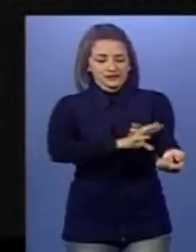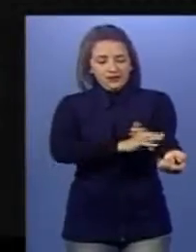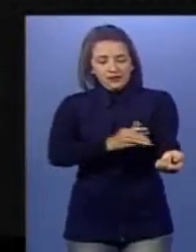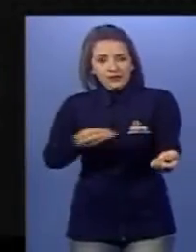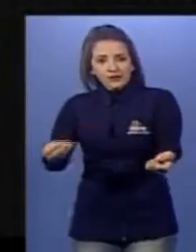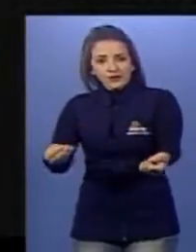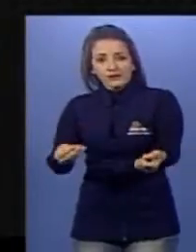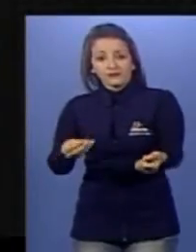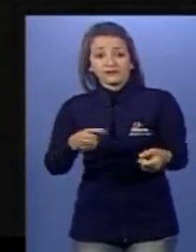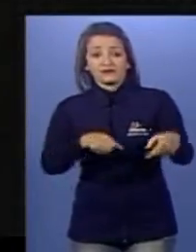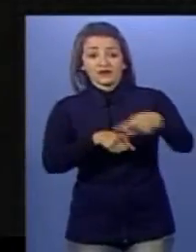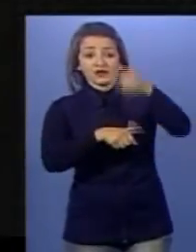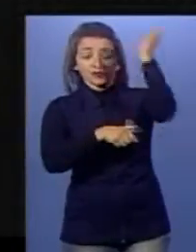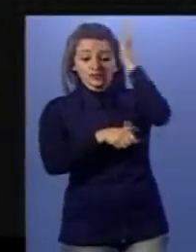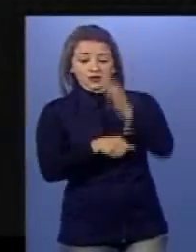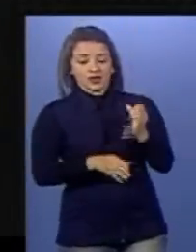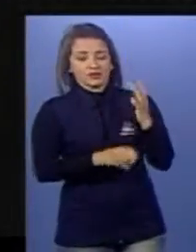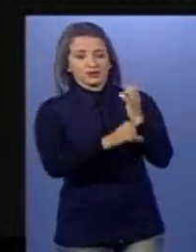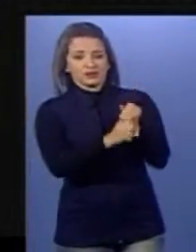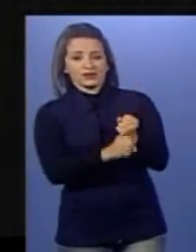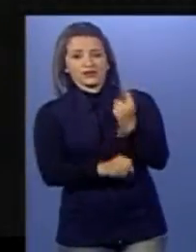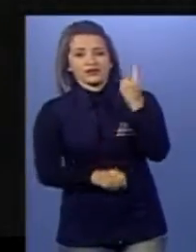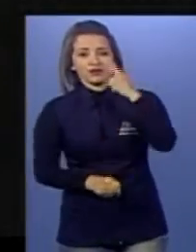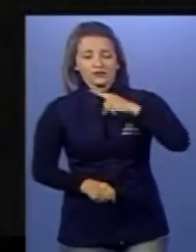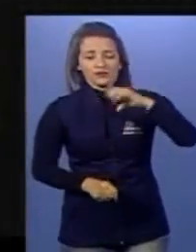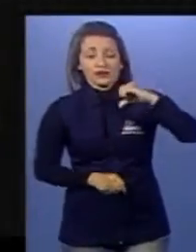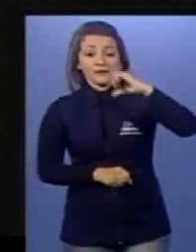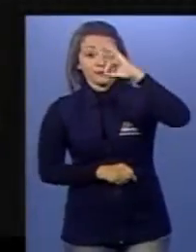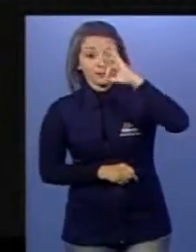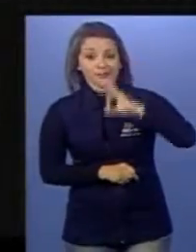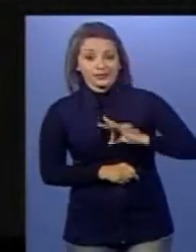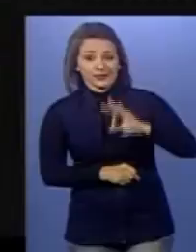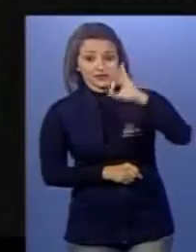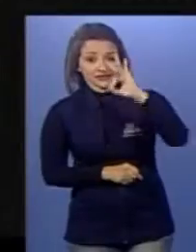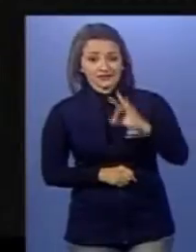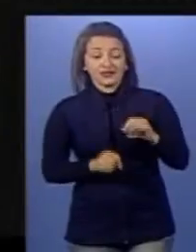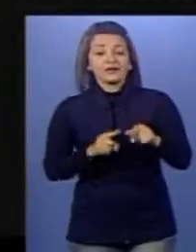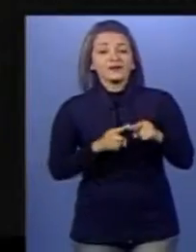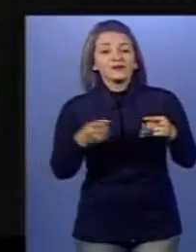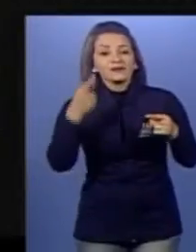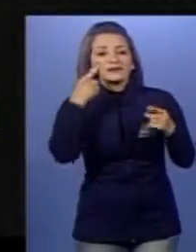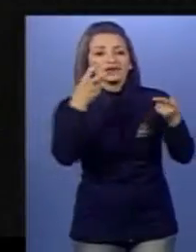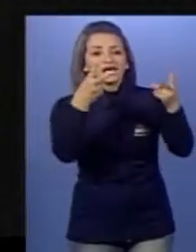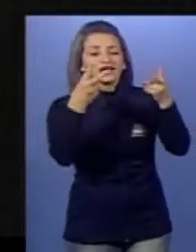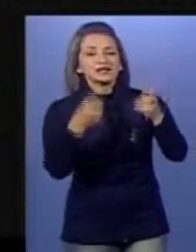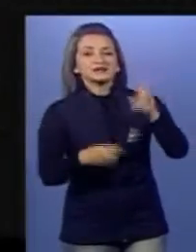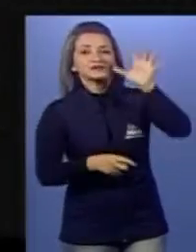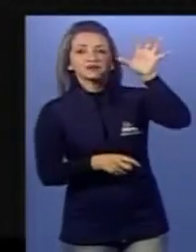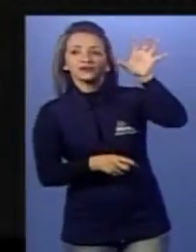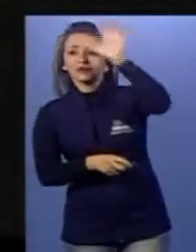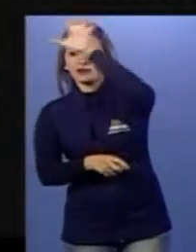no brasil a média pelas regiões